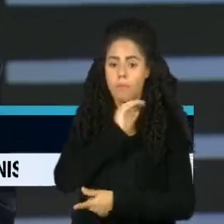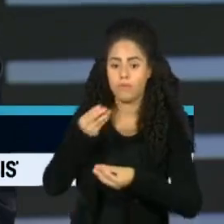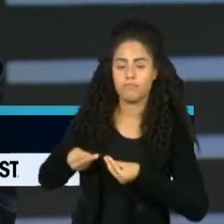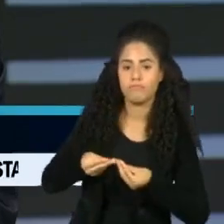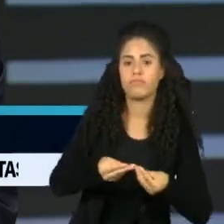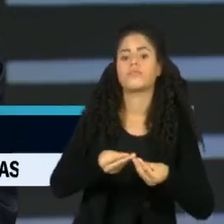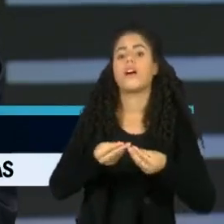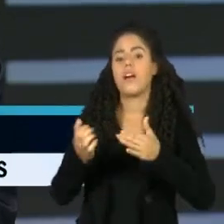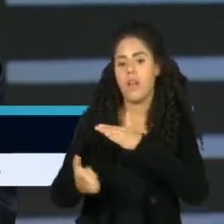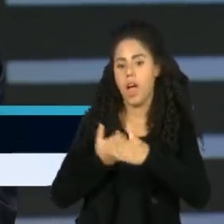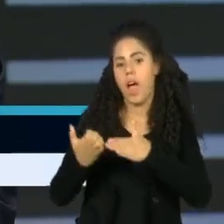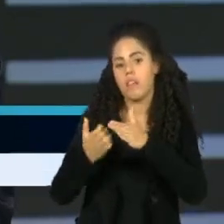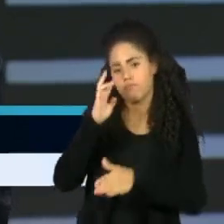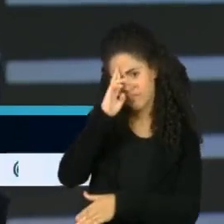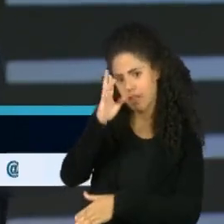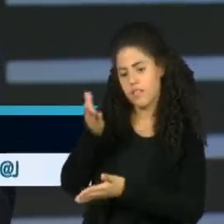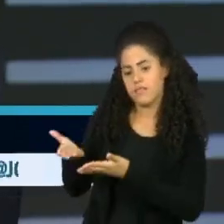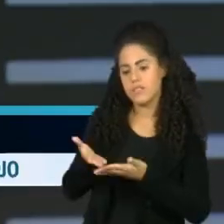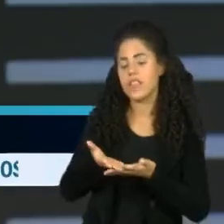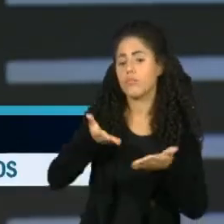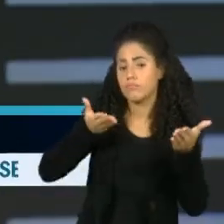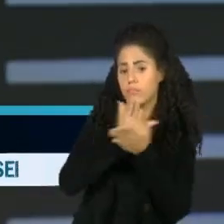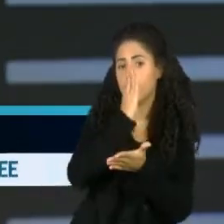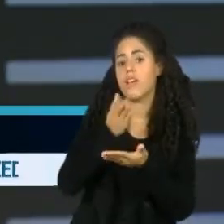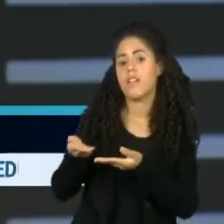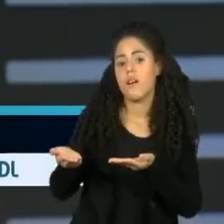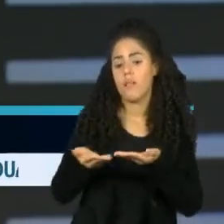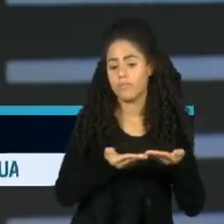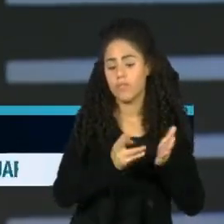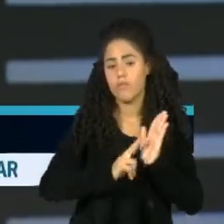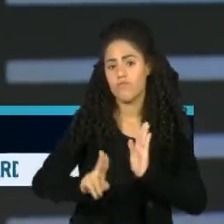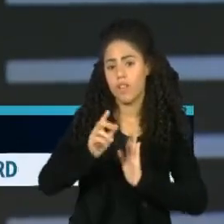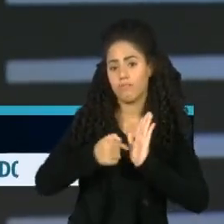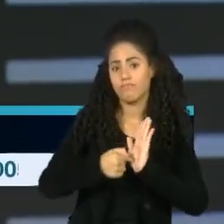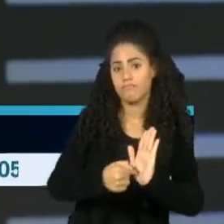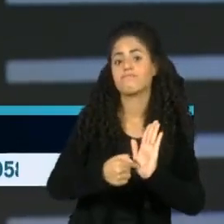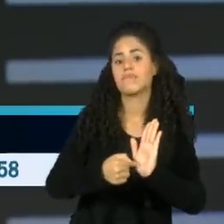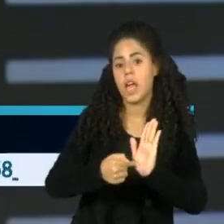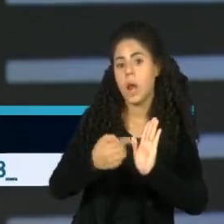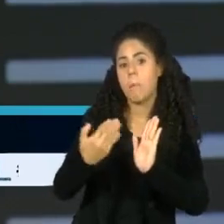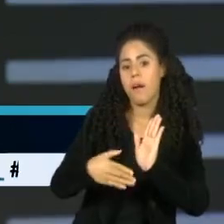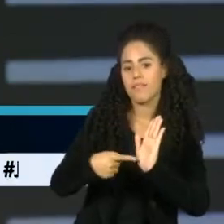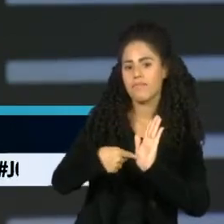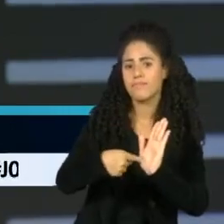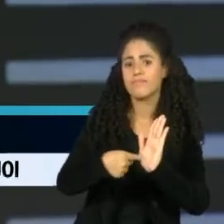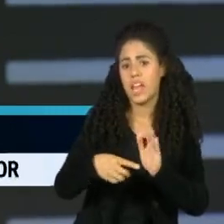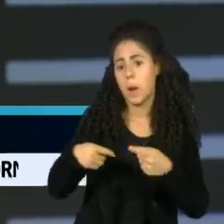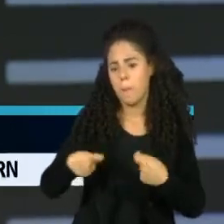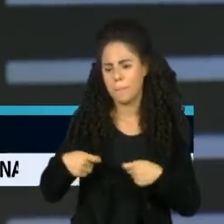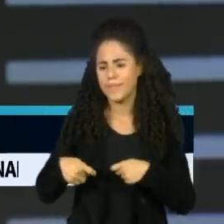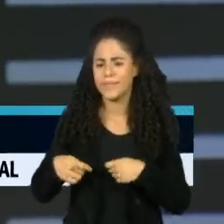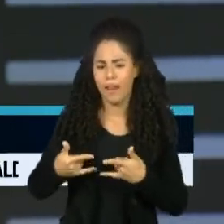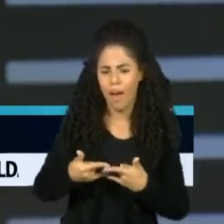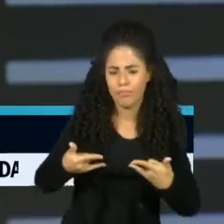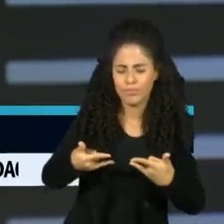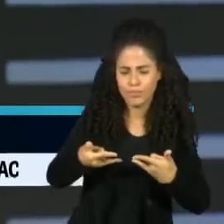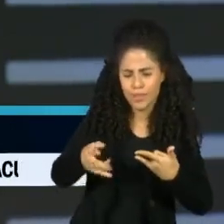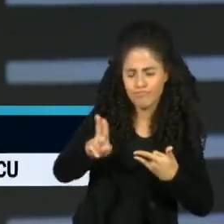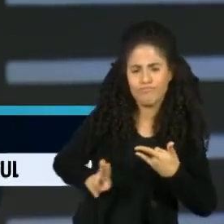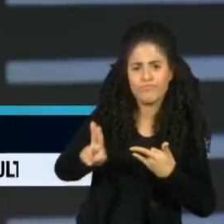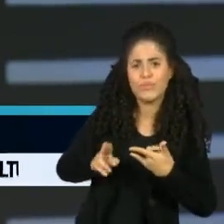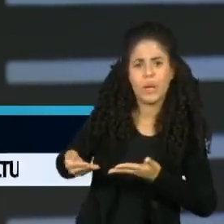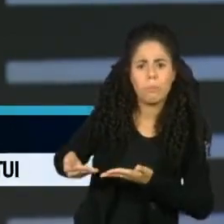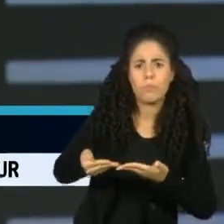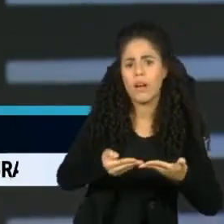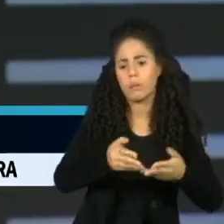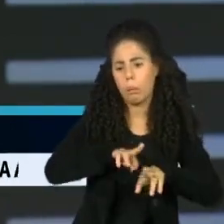uma determinada autorização, quando você autoriza. Ela pode ser realizada. Quer dizer, não há necessidade das